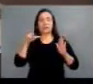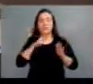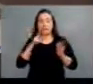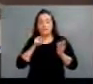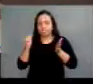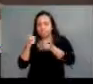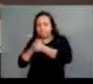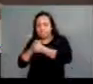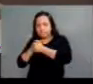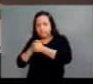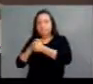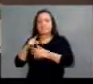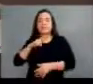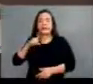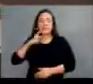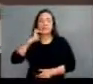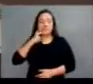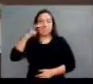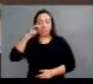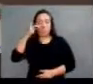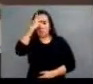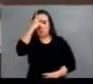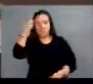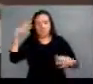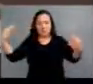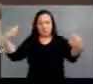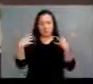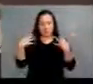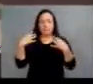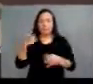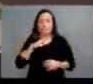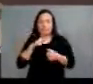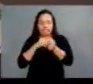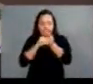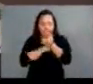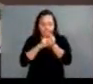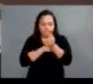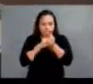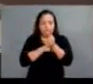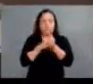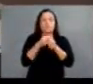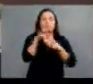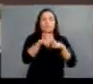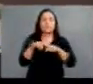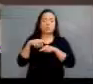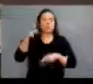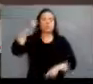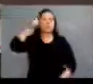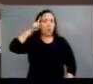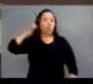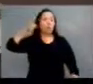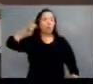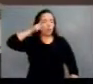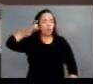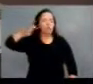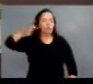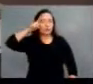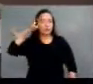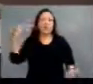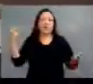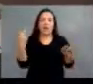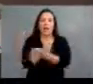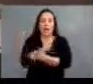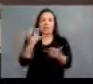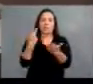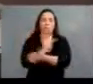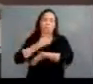invisibilidade, da vergonha, do segredo, e são alvos cotidianos de todo